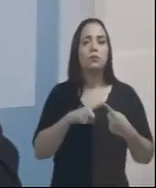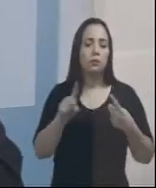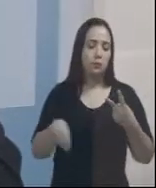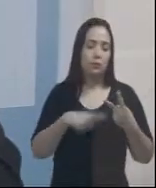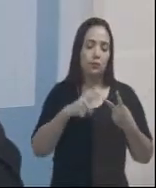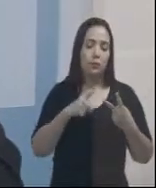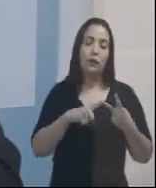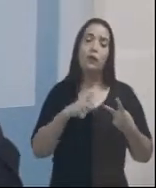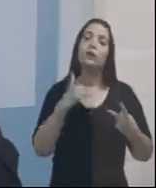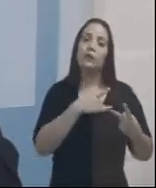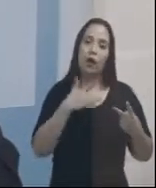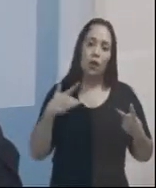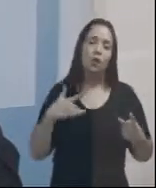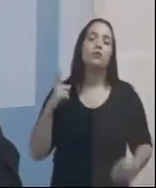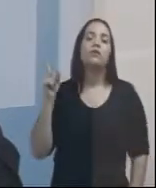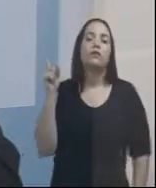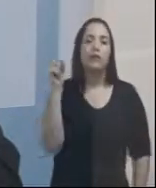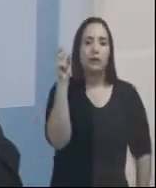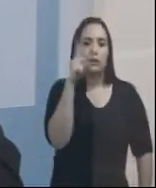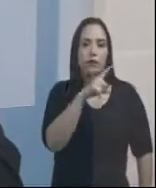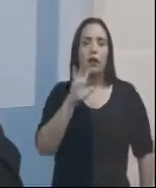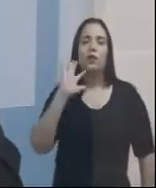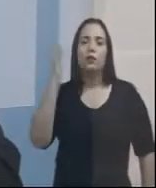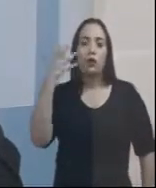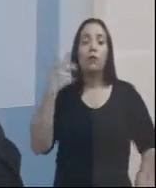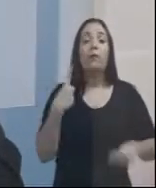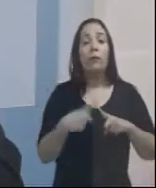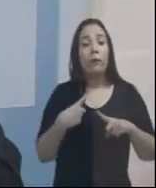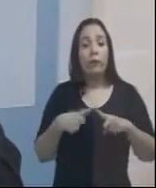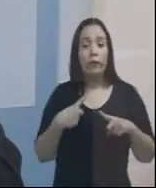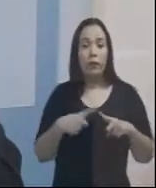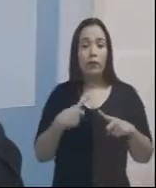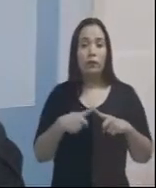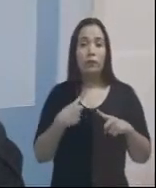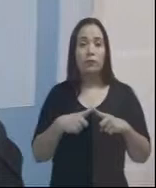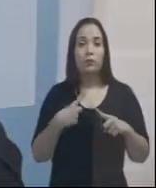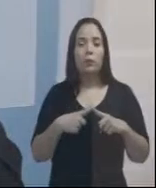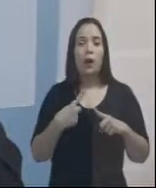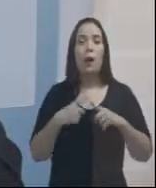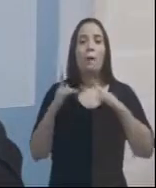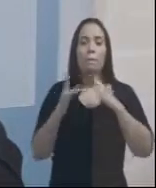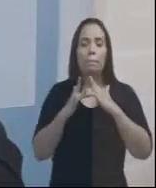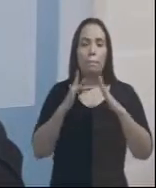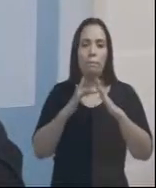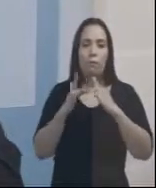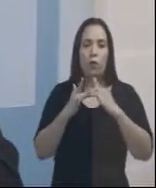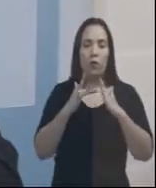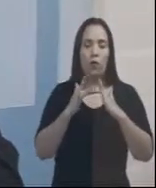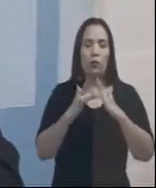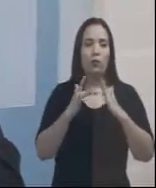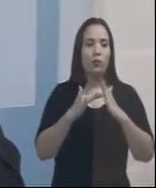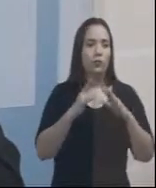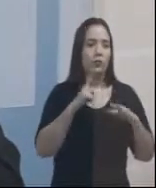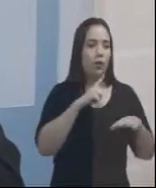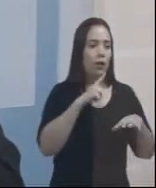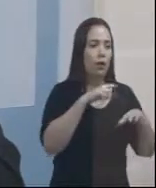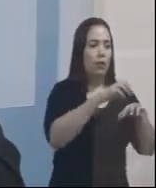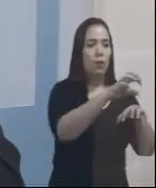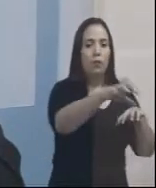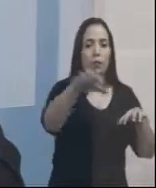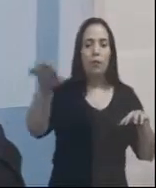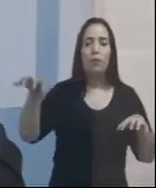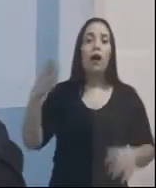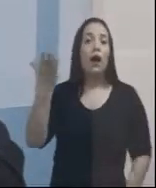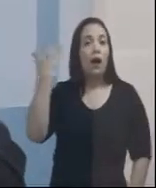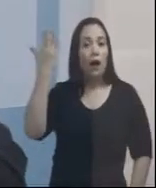da saúde é outra. Por quê? Os postos de saúde, a distribuição de remédio, eram